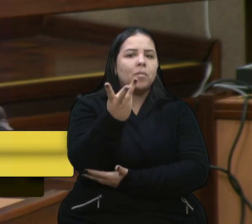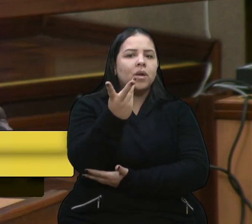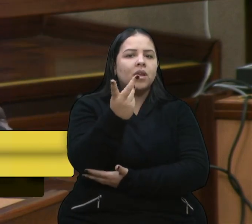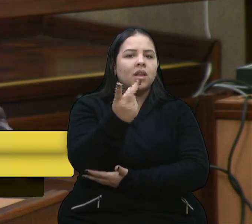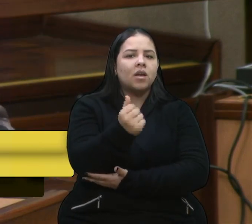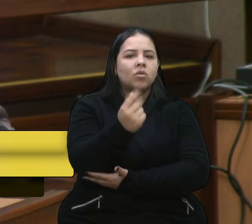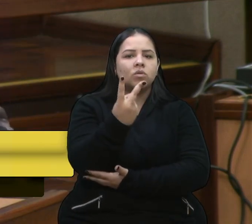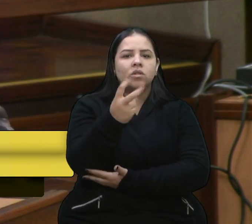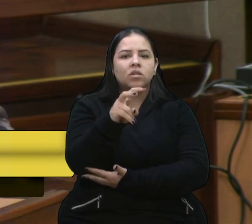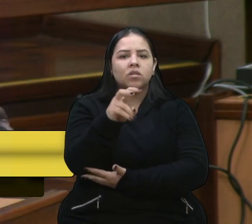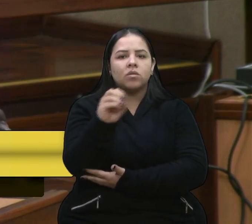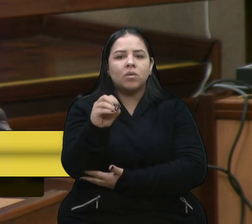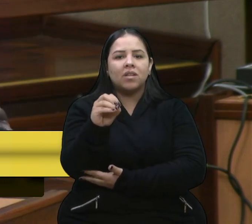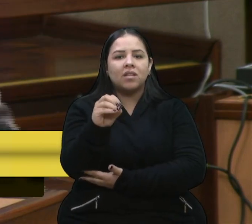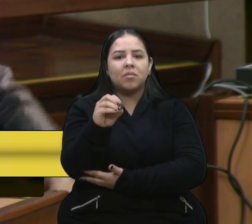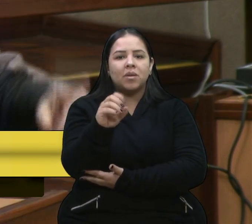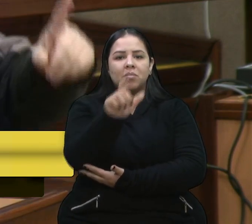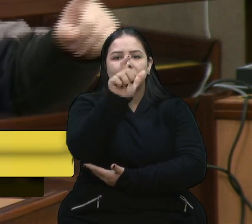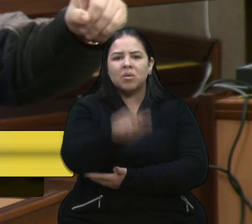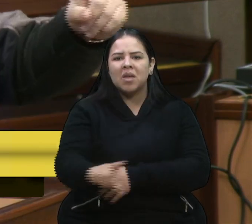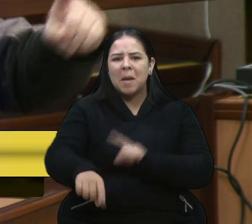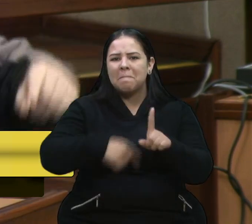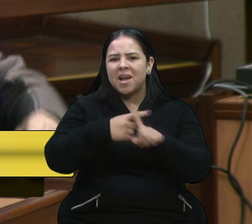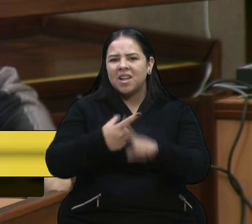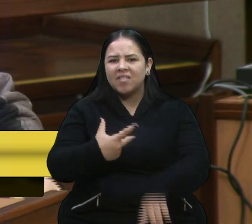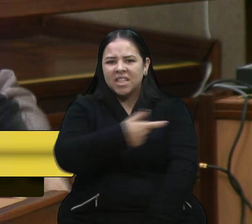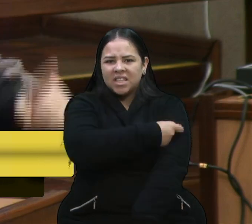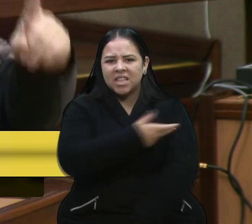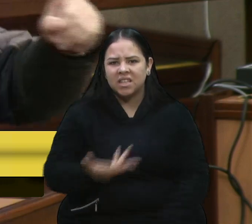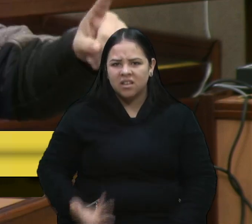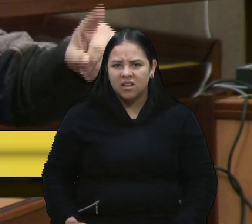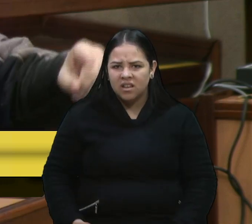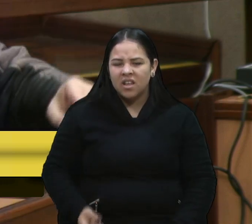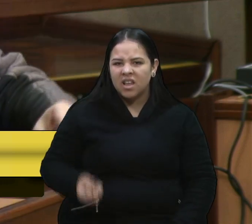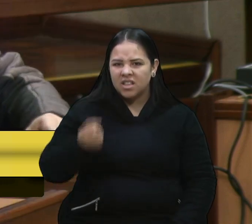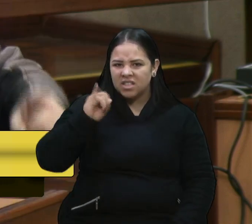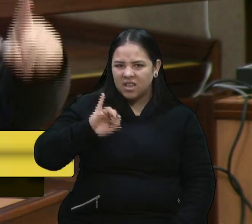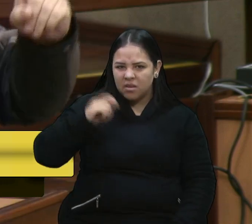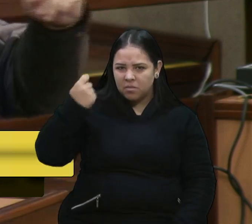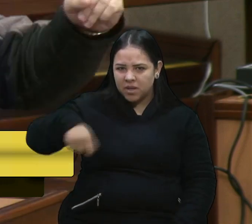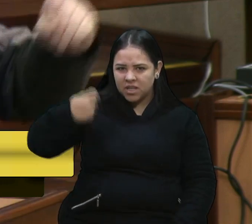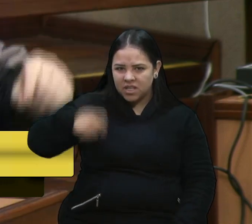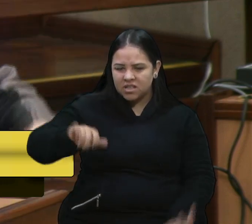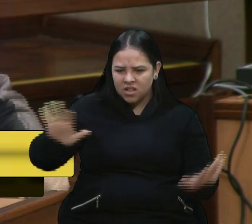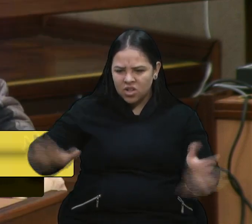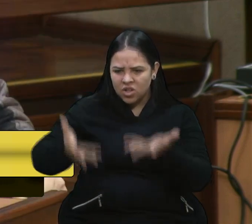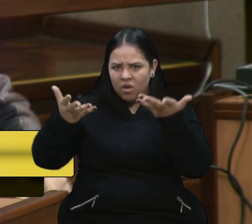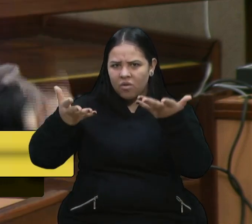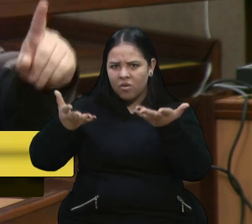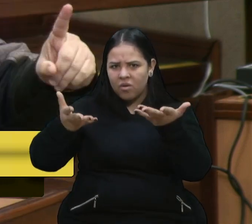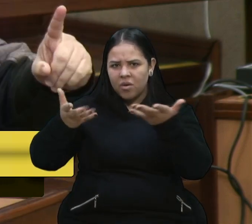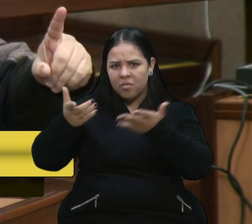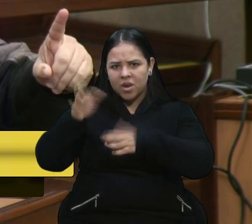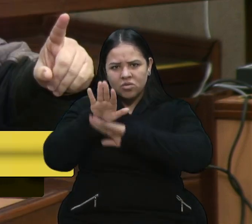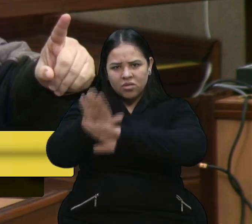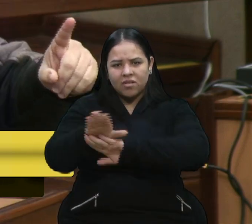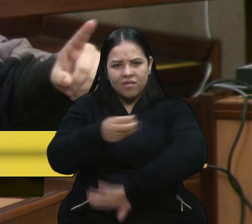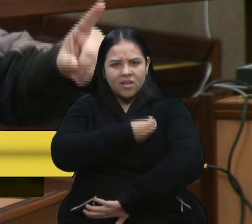R$1.250 para quem mais vacinasse, como se precisasse de incentivo para salvar vidas. Agora é